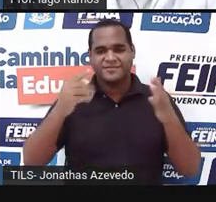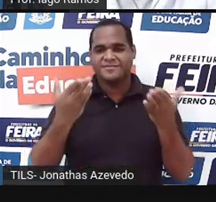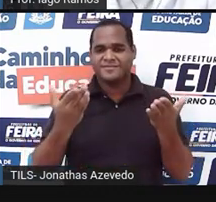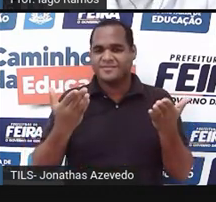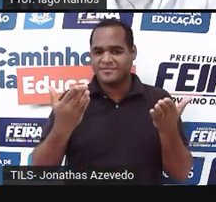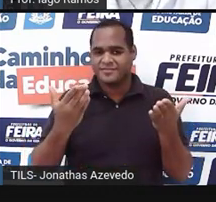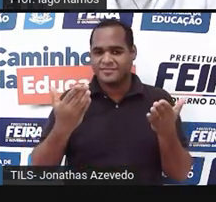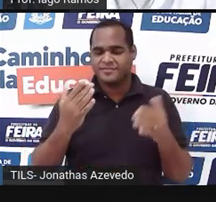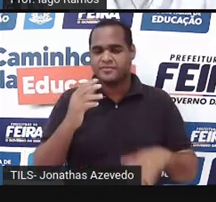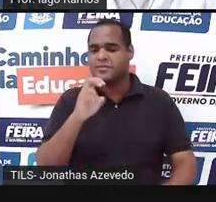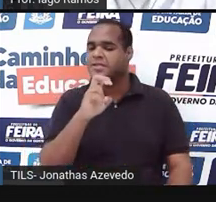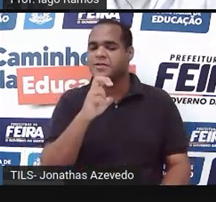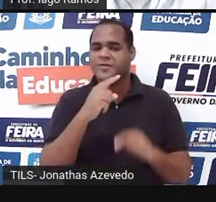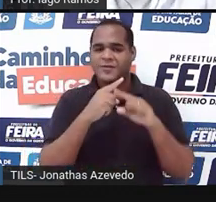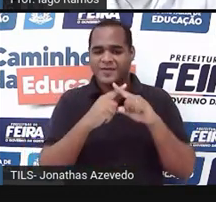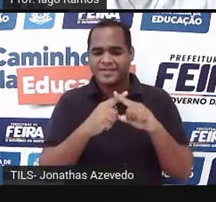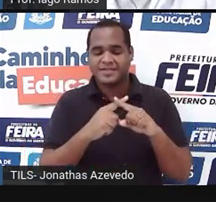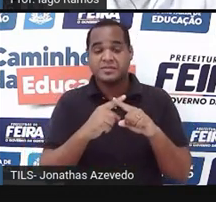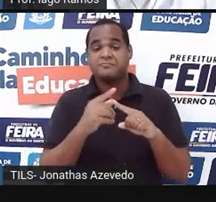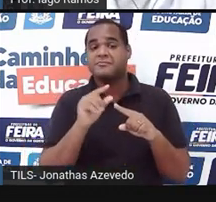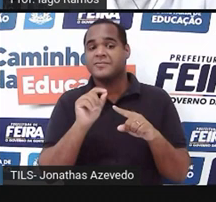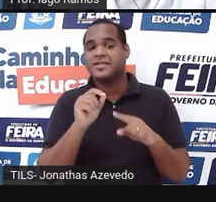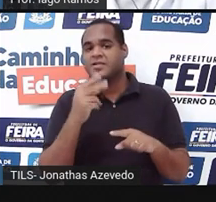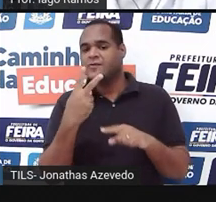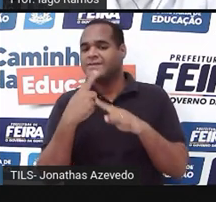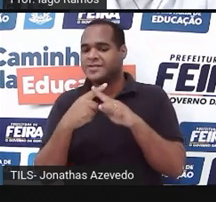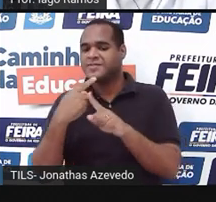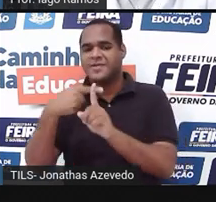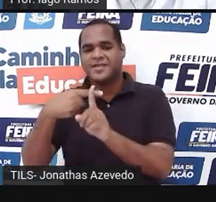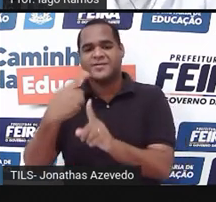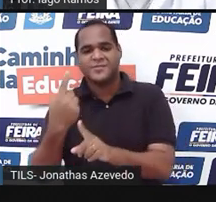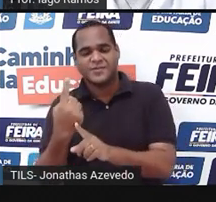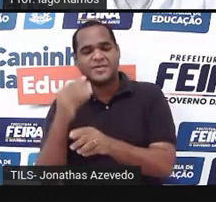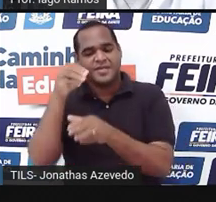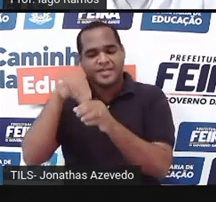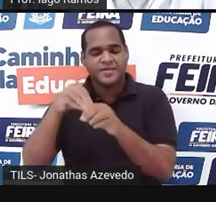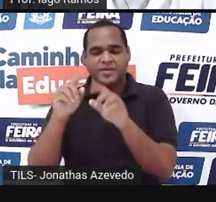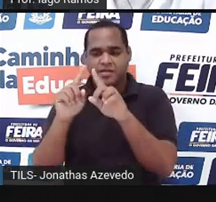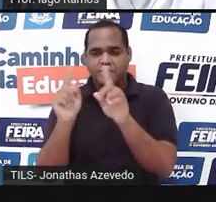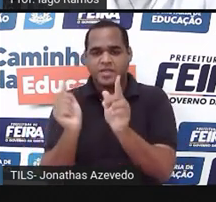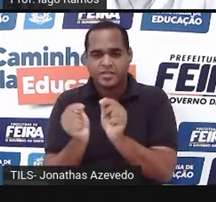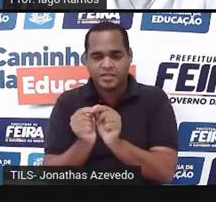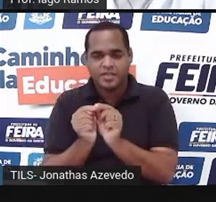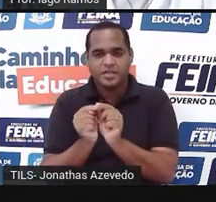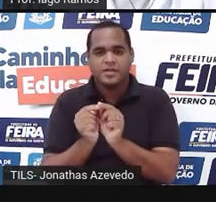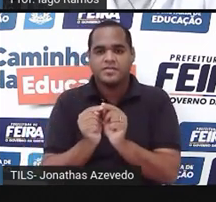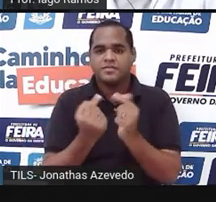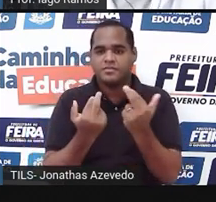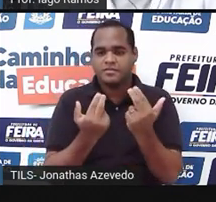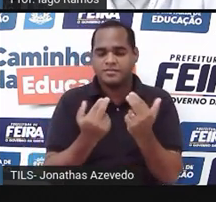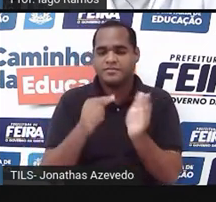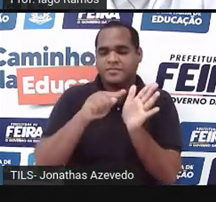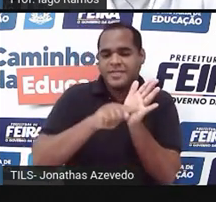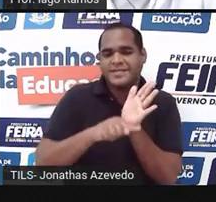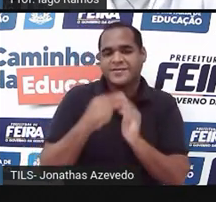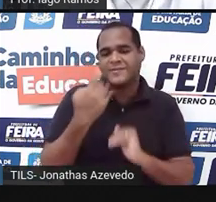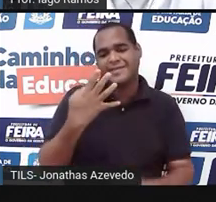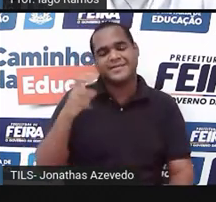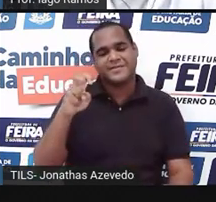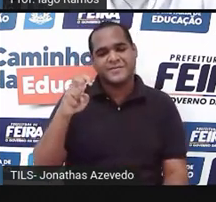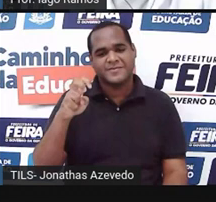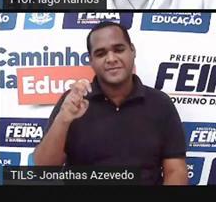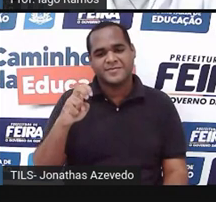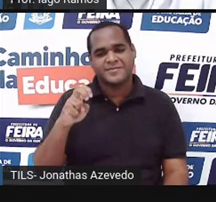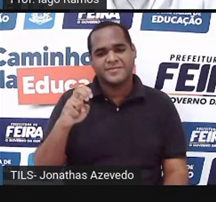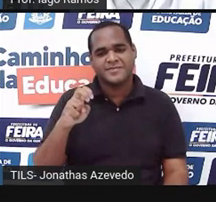calcular cinco vezes 2 x + 1 dentro do parênteses igual a menos 45